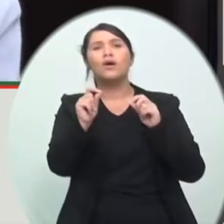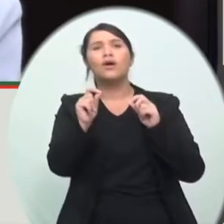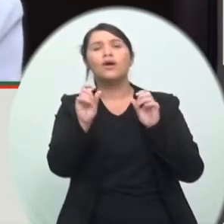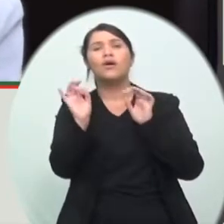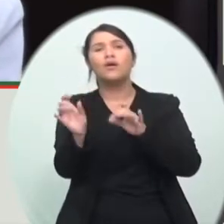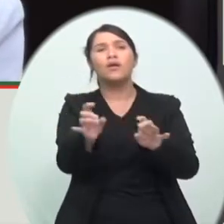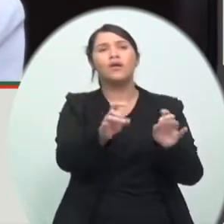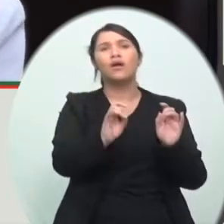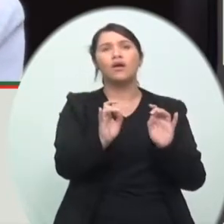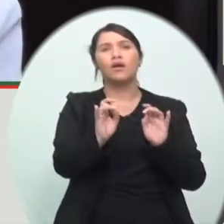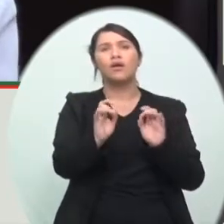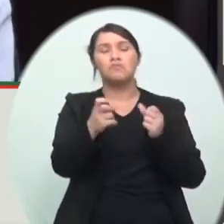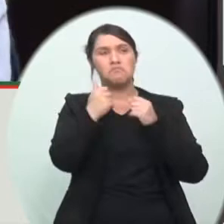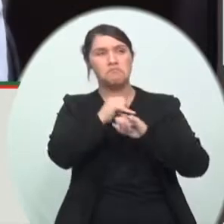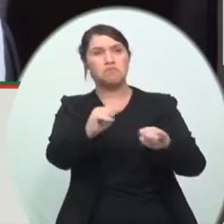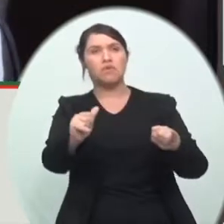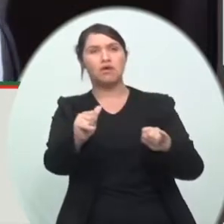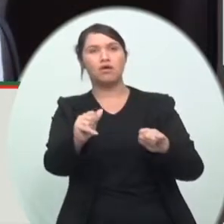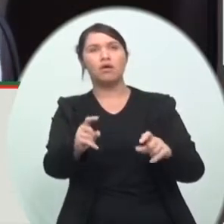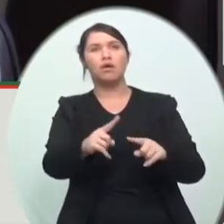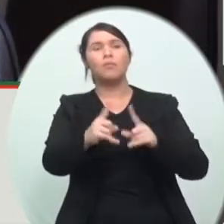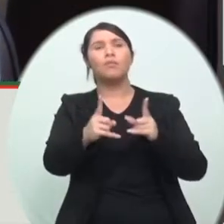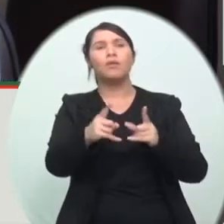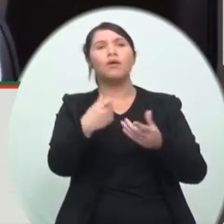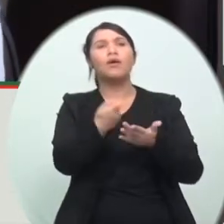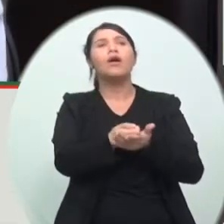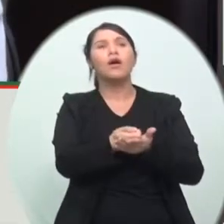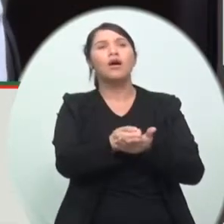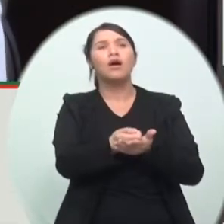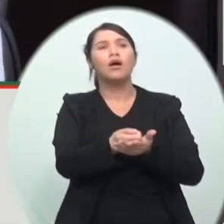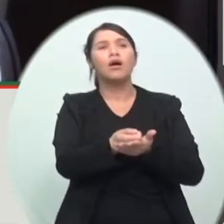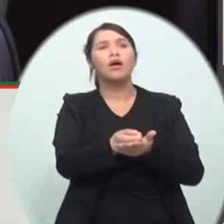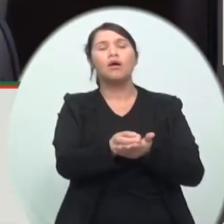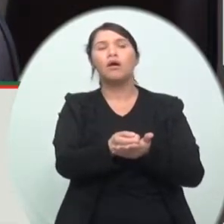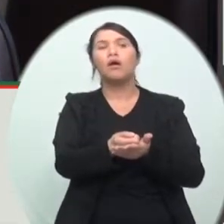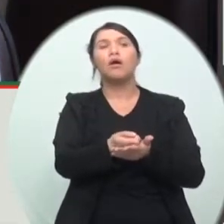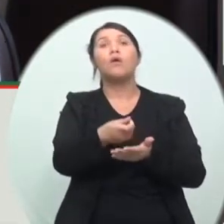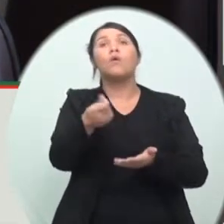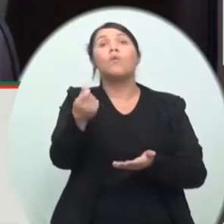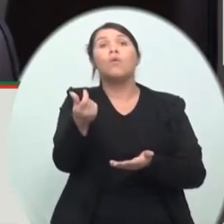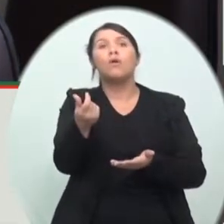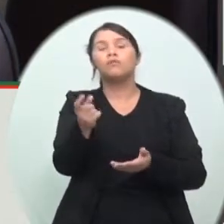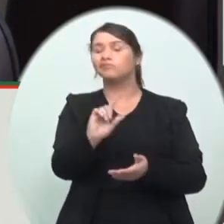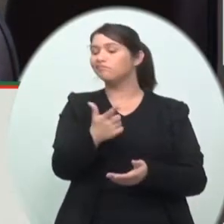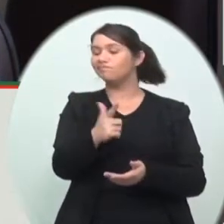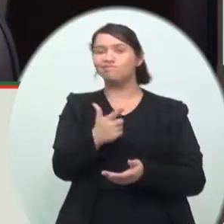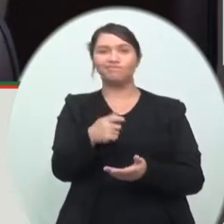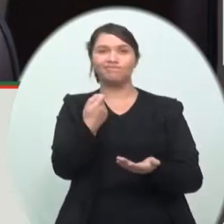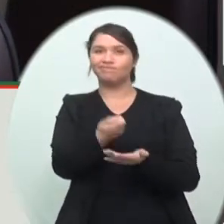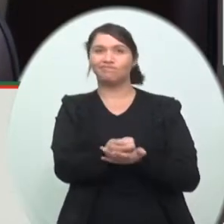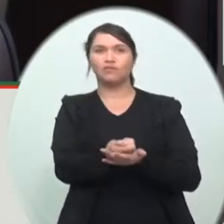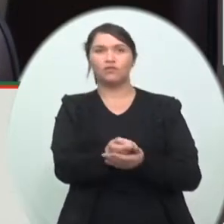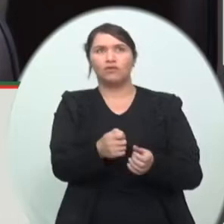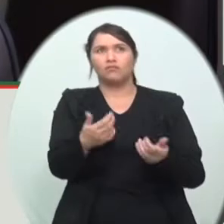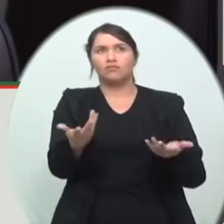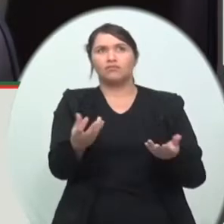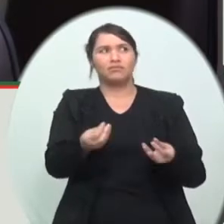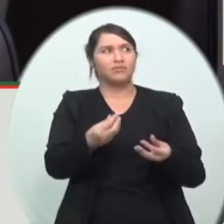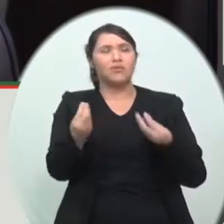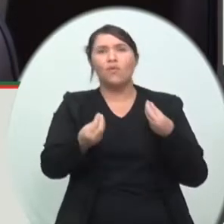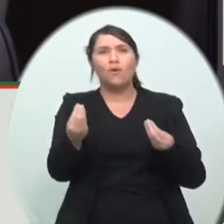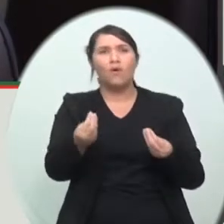modelo tradicional, no modelo antigo, esse jeito. Como é que eu ofereço o meu produto gratuito para todo mundo